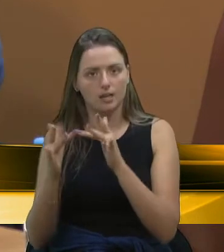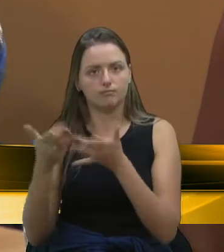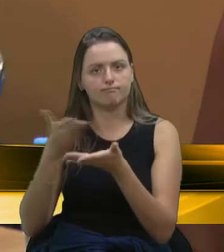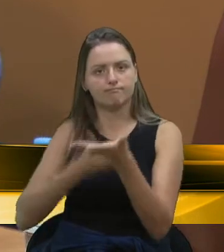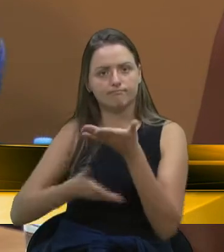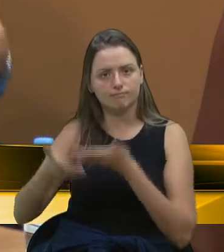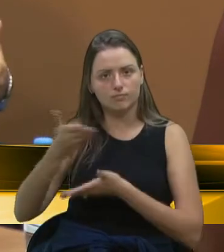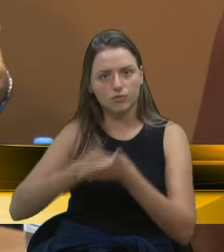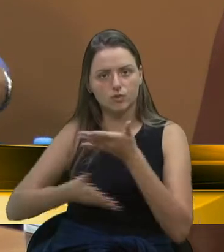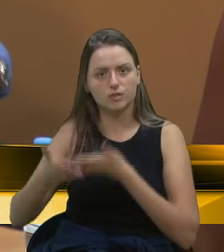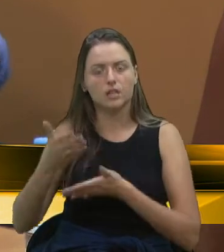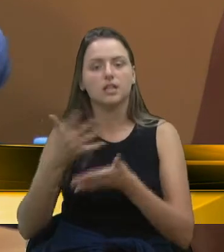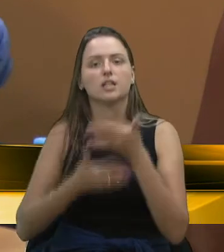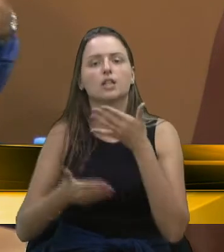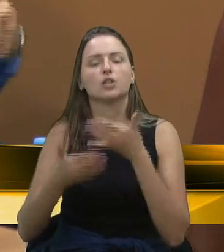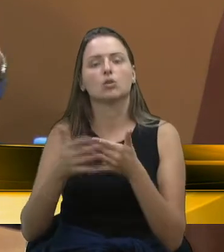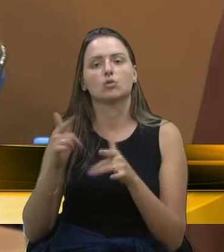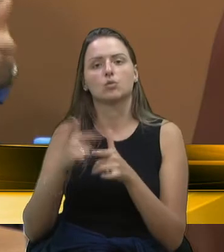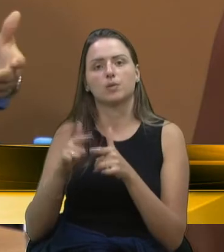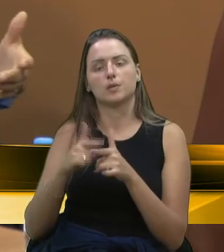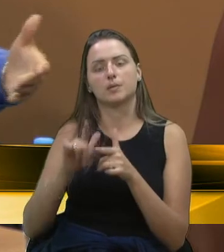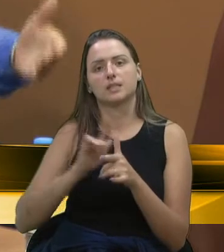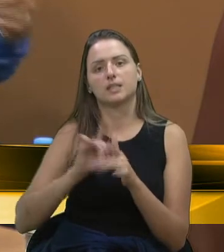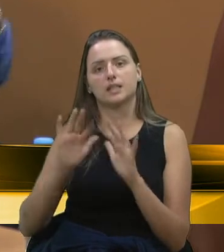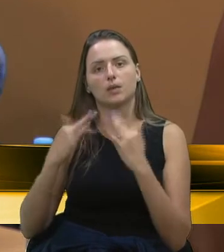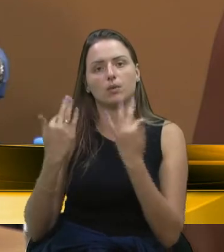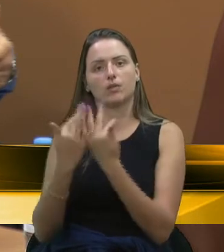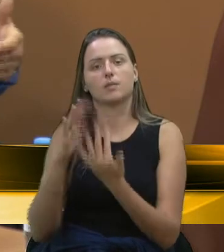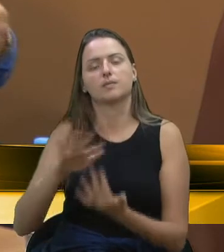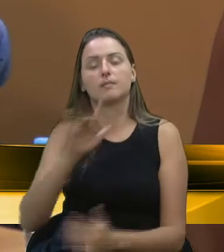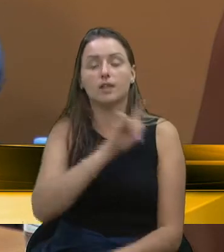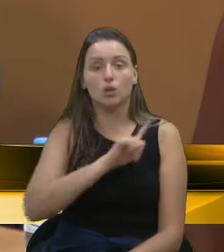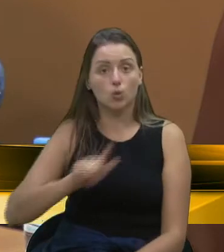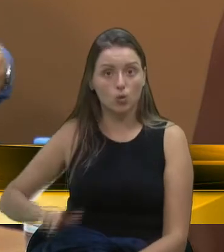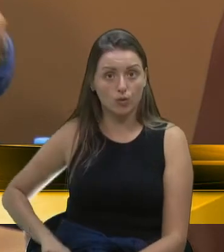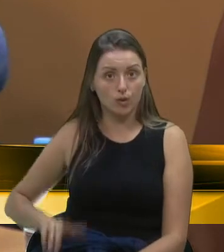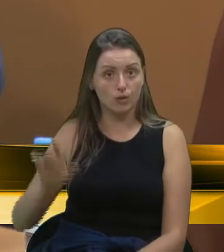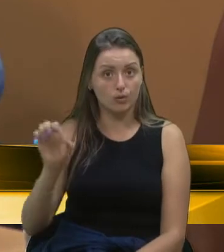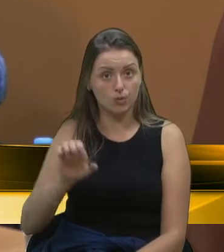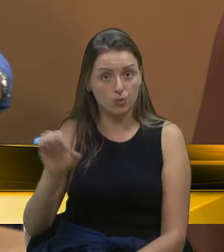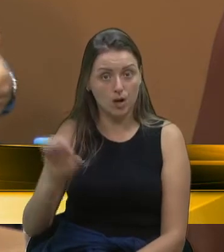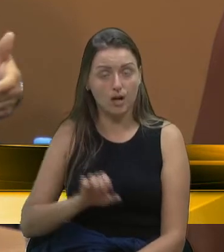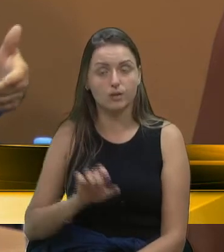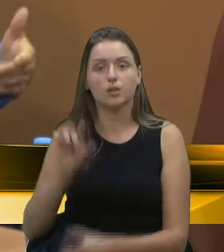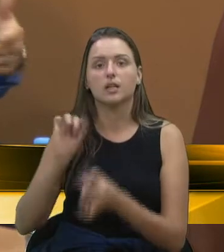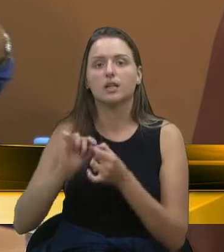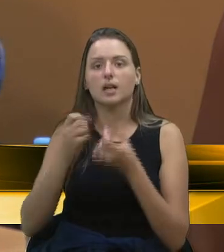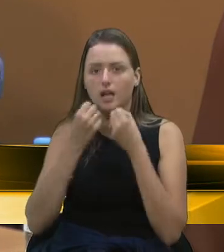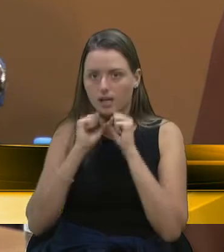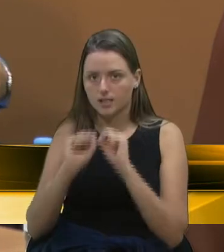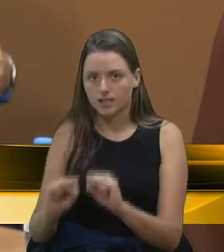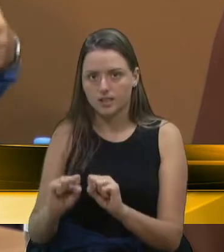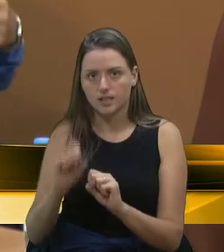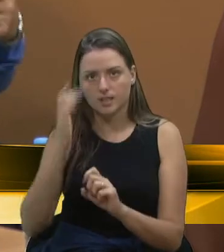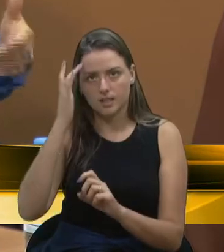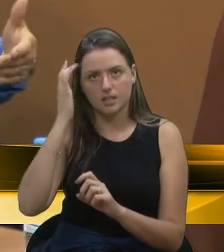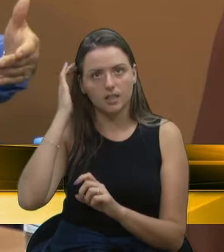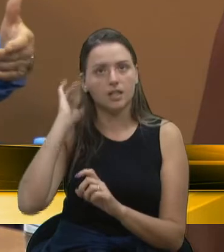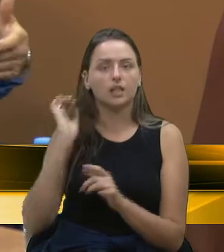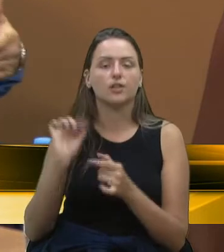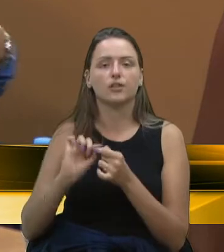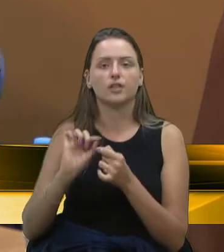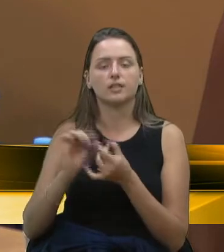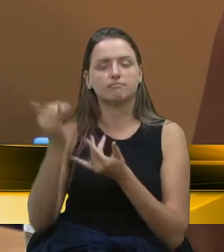os problemas que trazem para as famílias como um todo. E o governador nos posicionou, a Secretaria da Educação nos